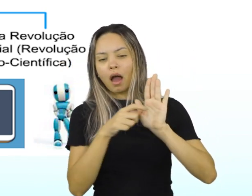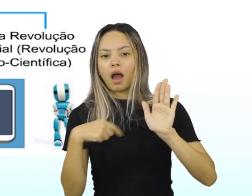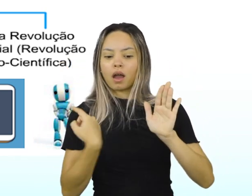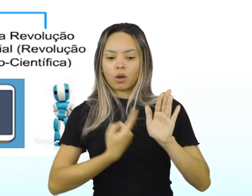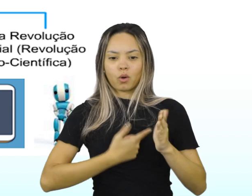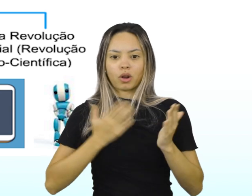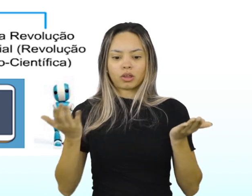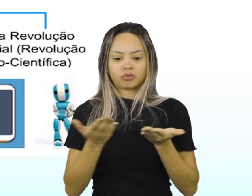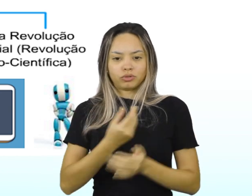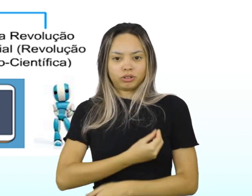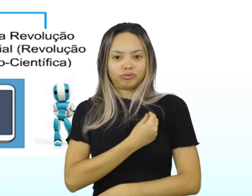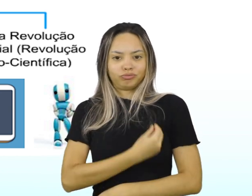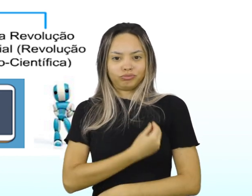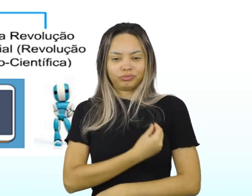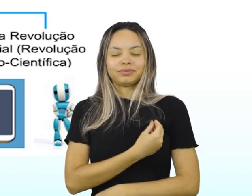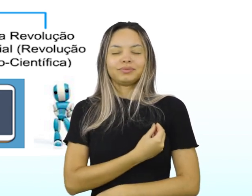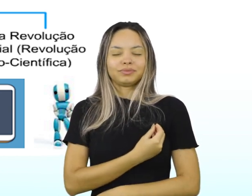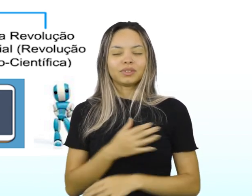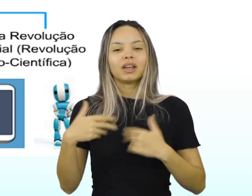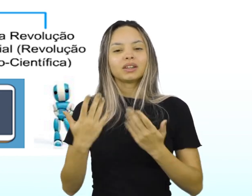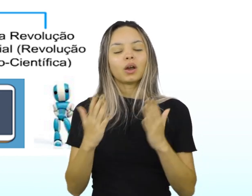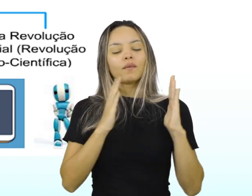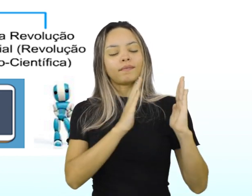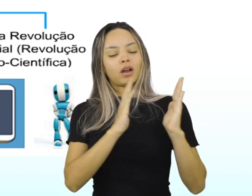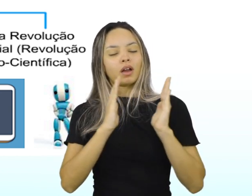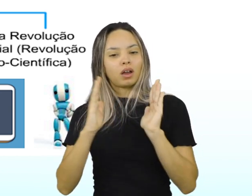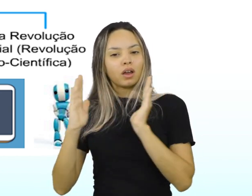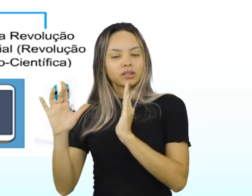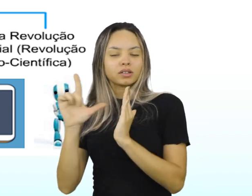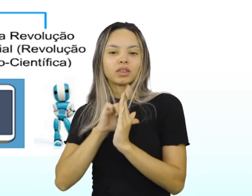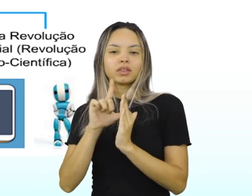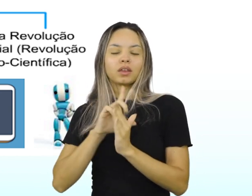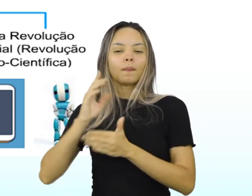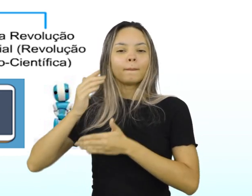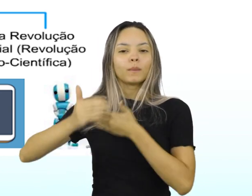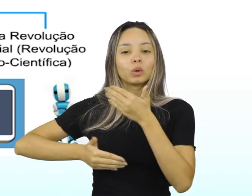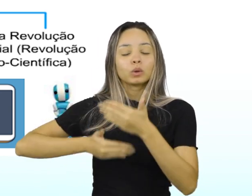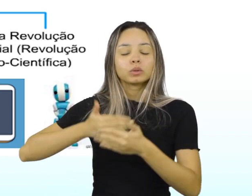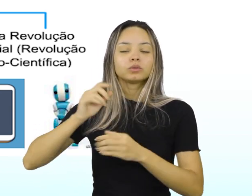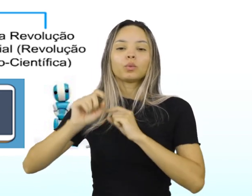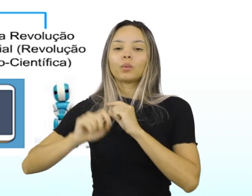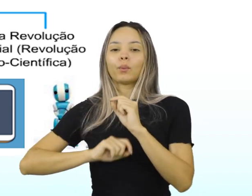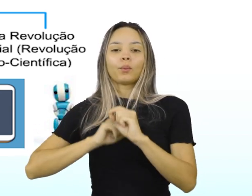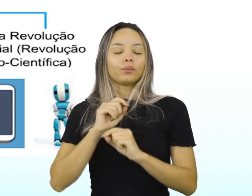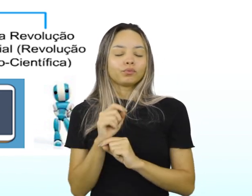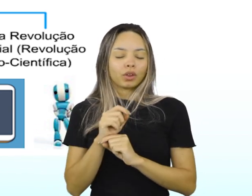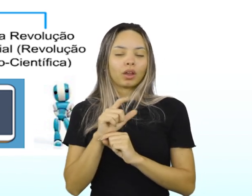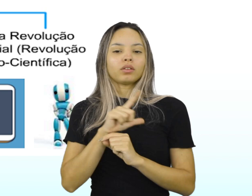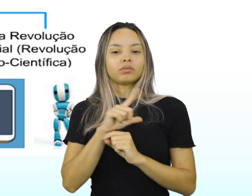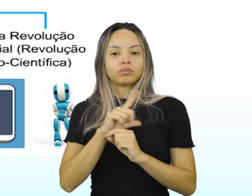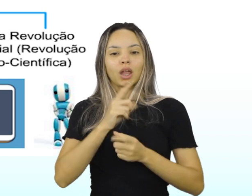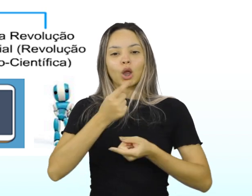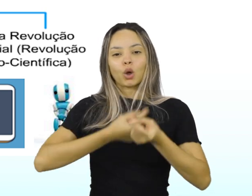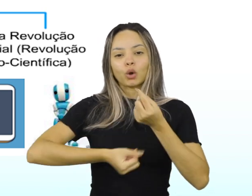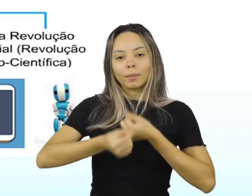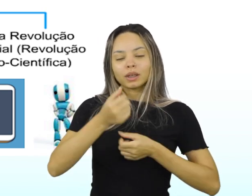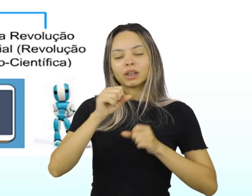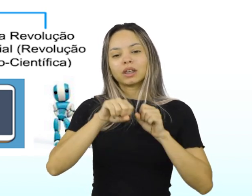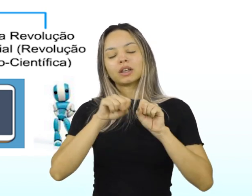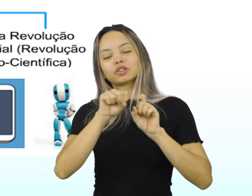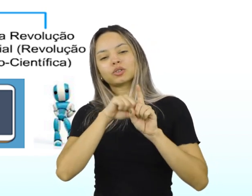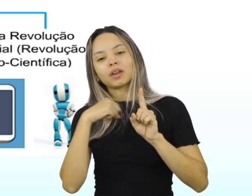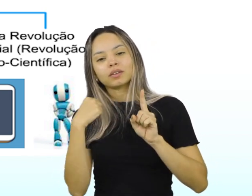estamos presenciando. Mas percebam que em todas essas fases o processo de integração entre economias, entre sociedades,